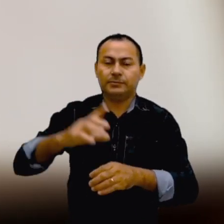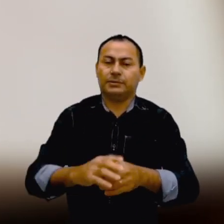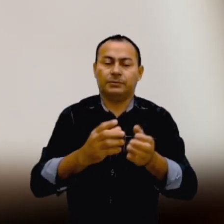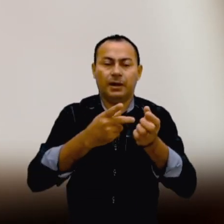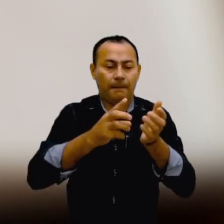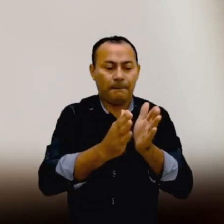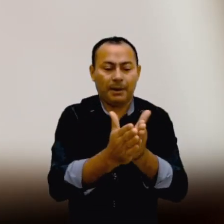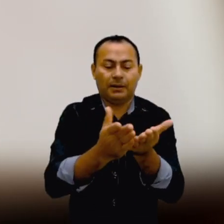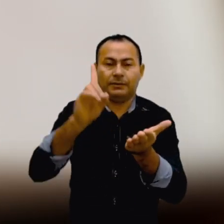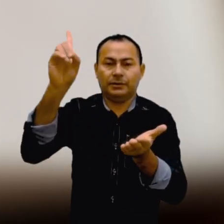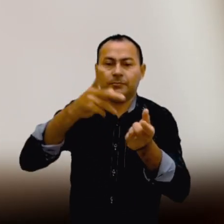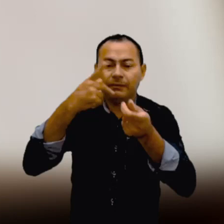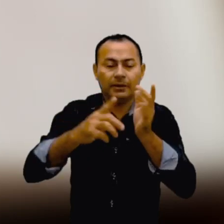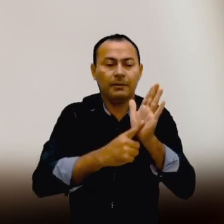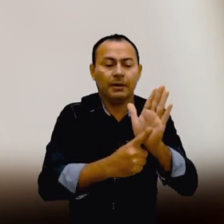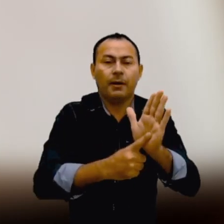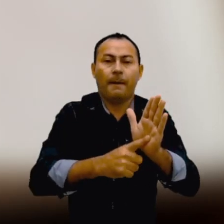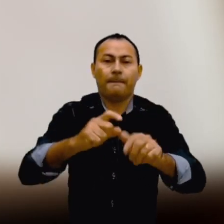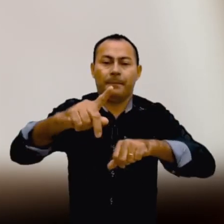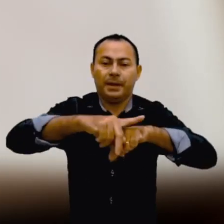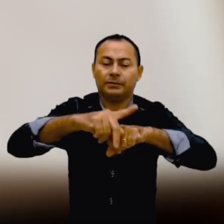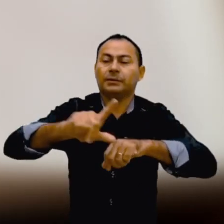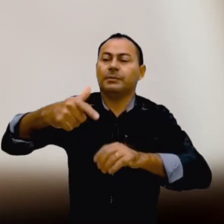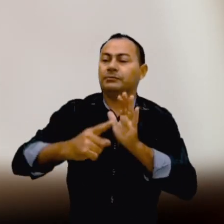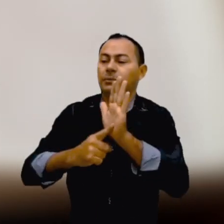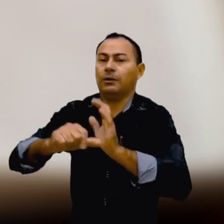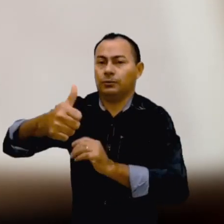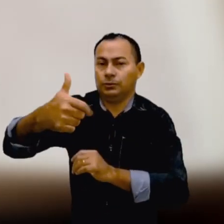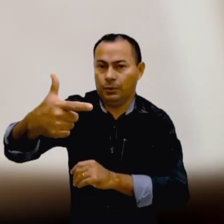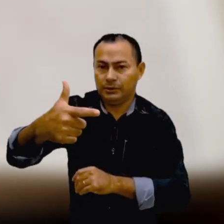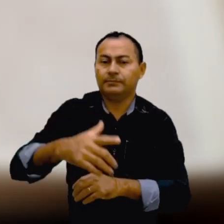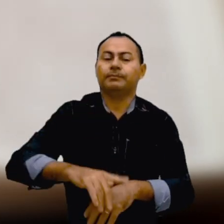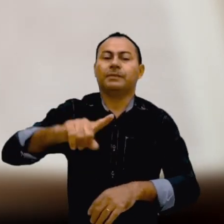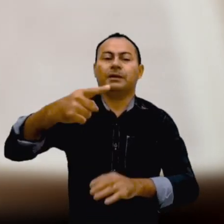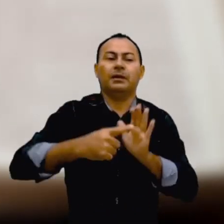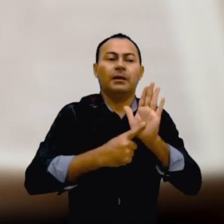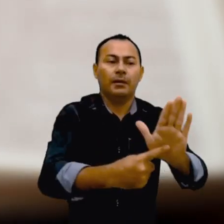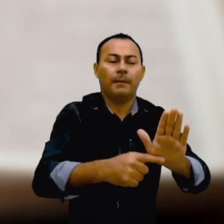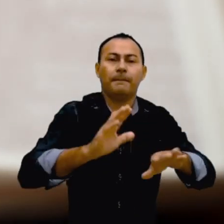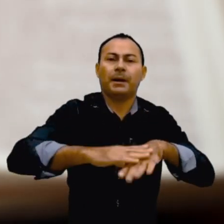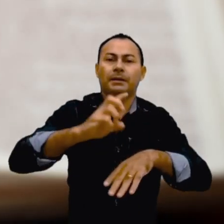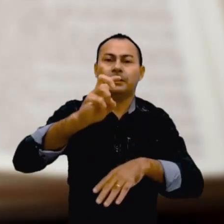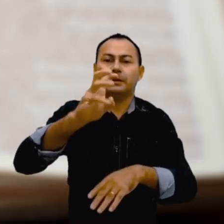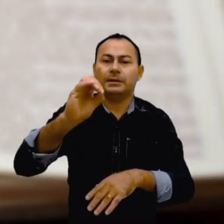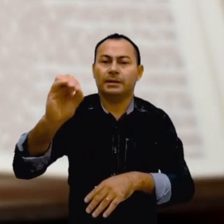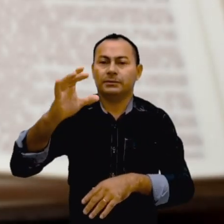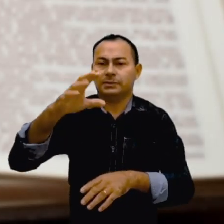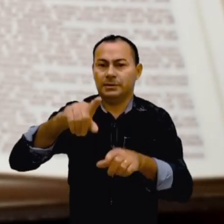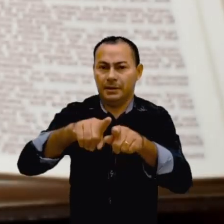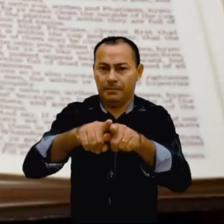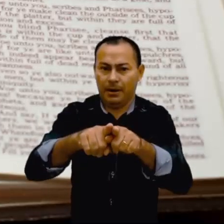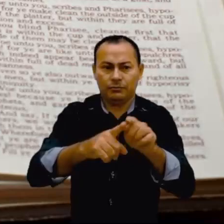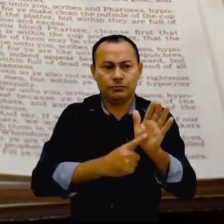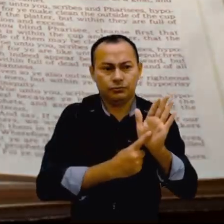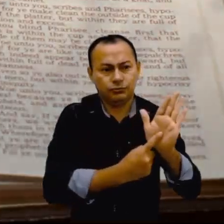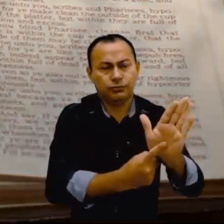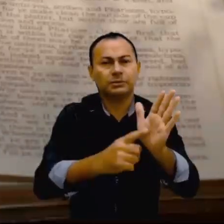Escrituras, e apareceu a Pedro e depois aos 12. Depois disso, apareceu a mais de 500